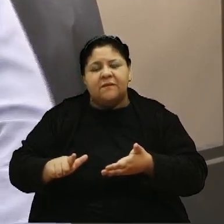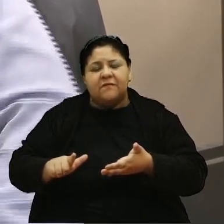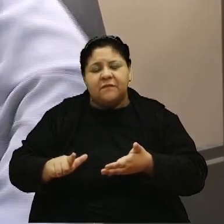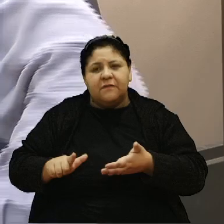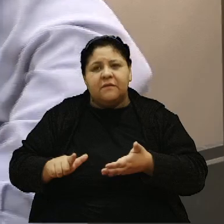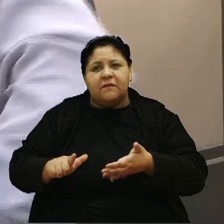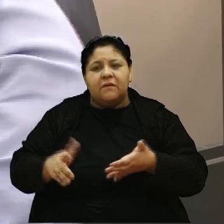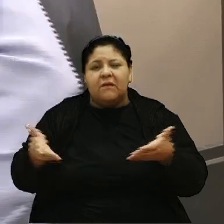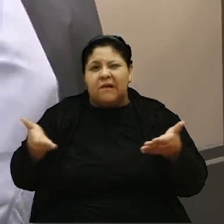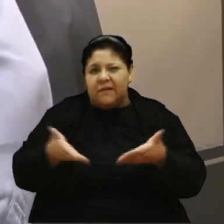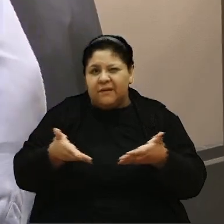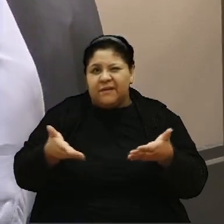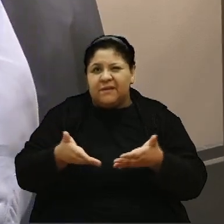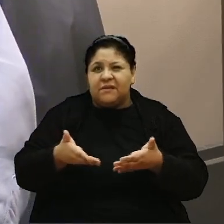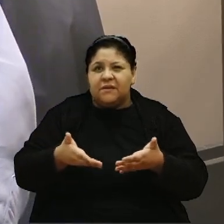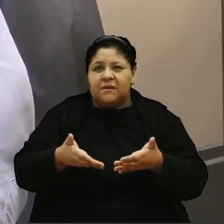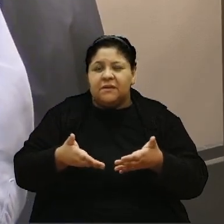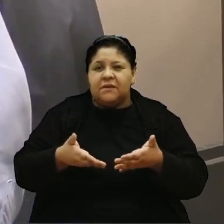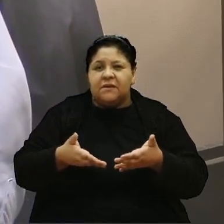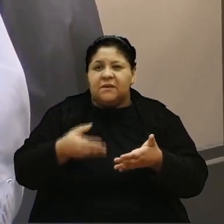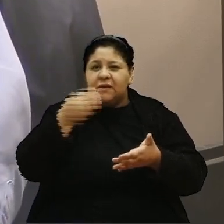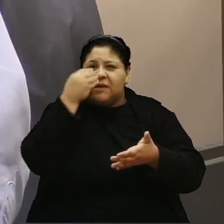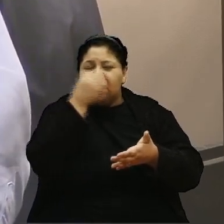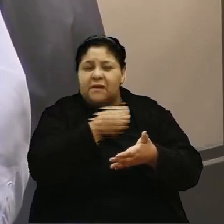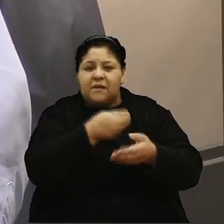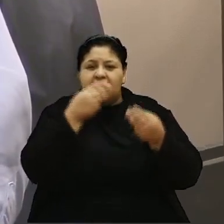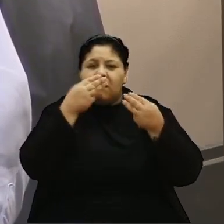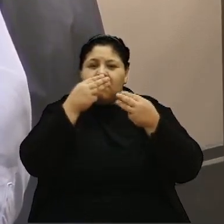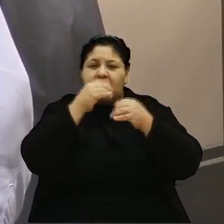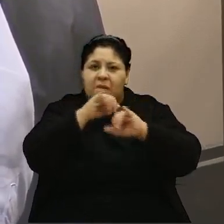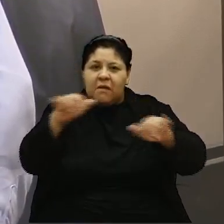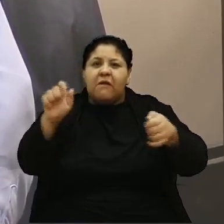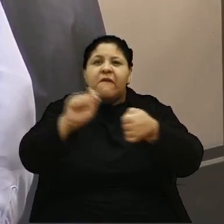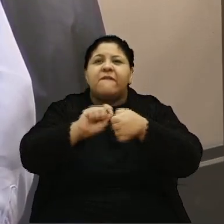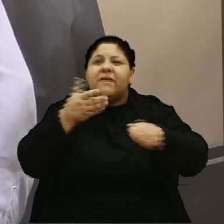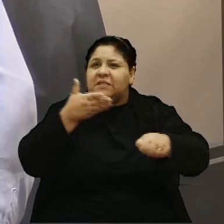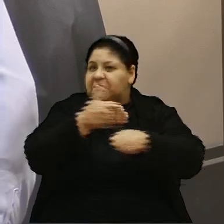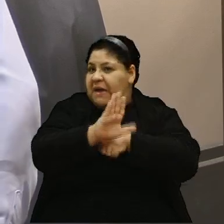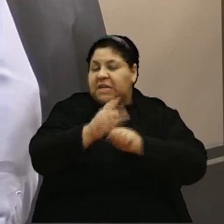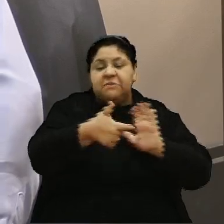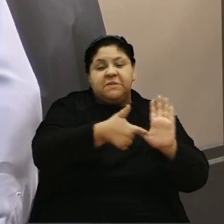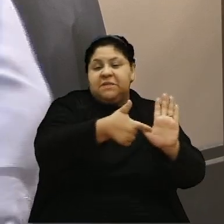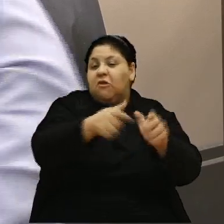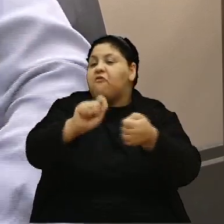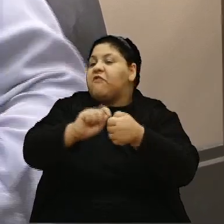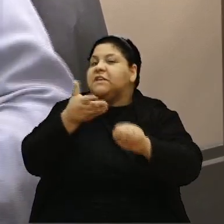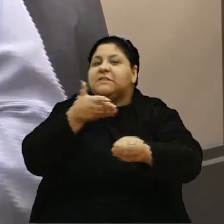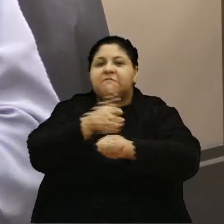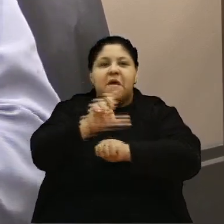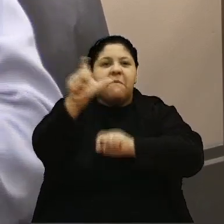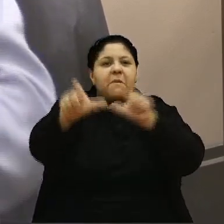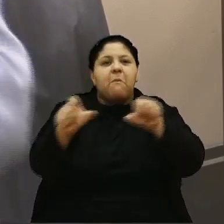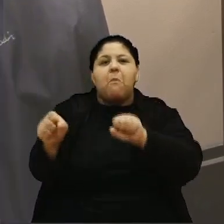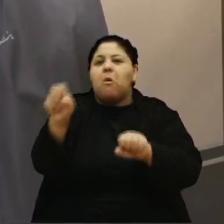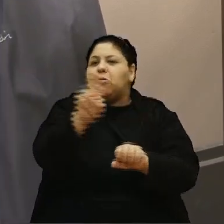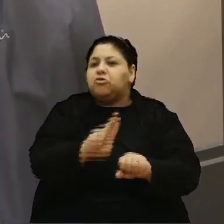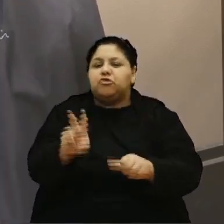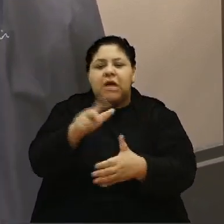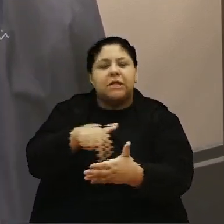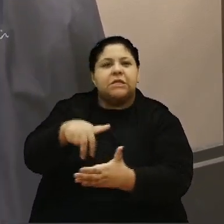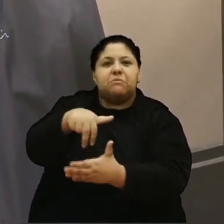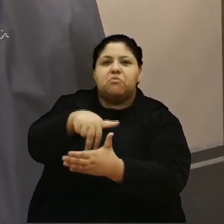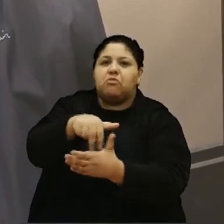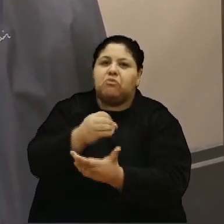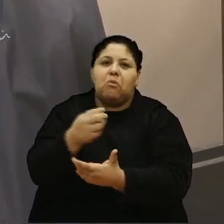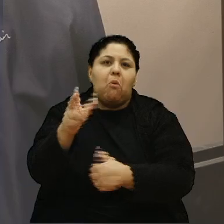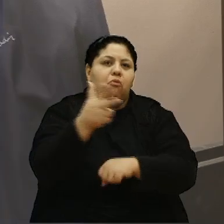Que deixasse para trás a questão do marketing político, que faz parte, o show faz parte, eu sempre digo aqui, a pessoa pode usar da tribuna ou